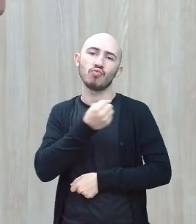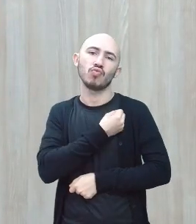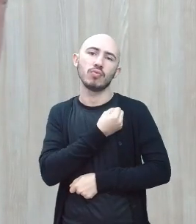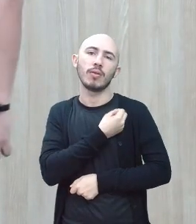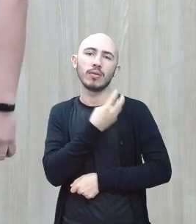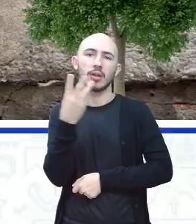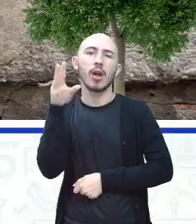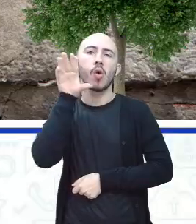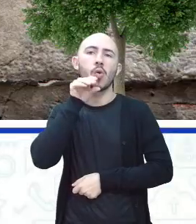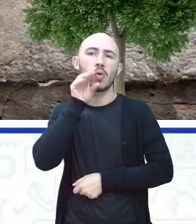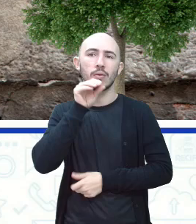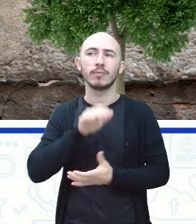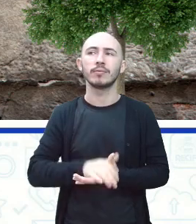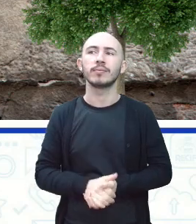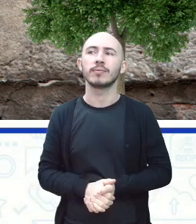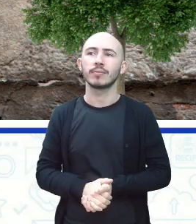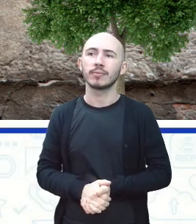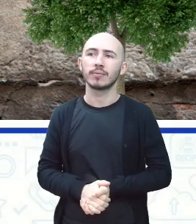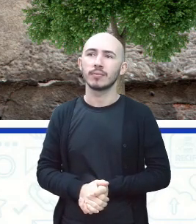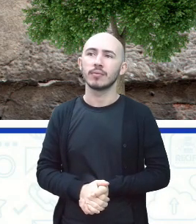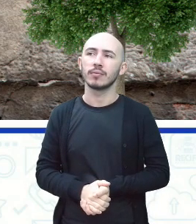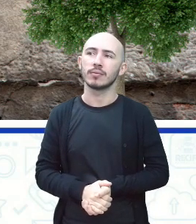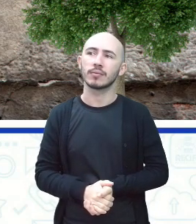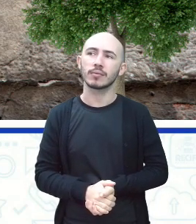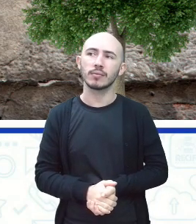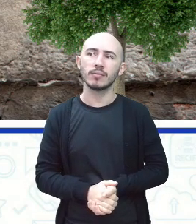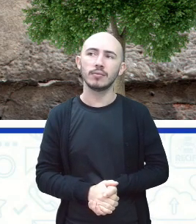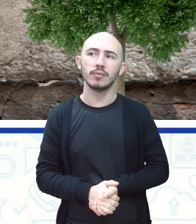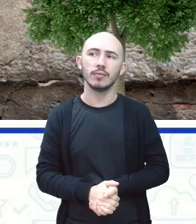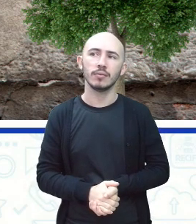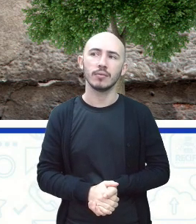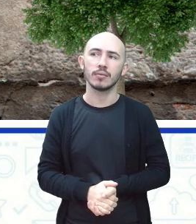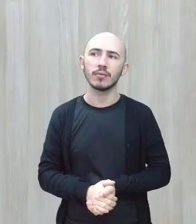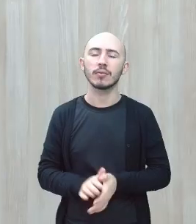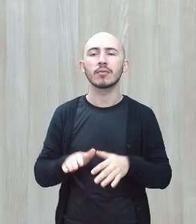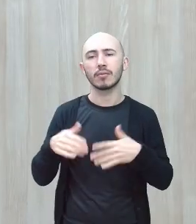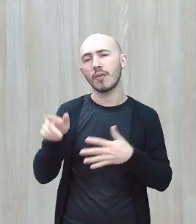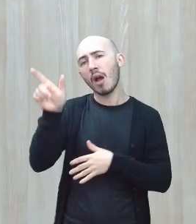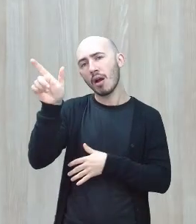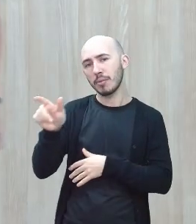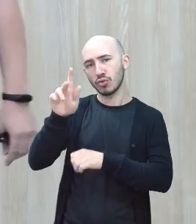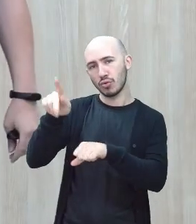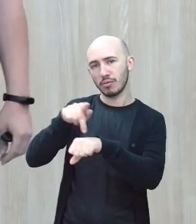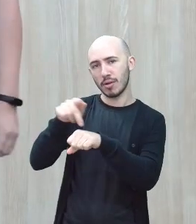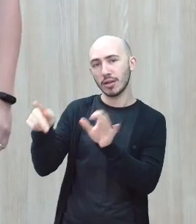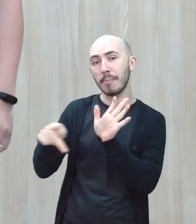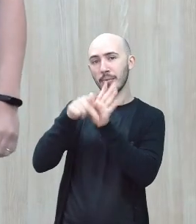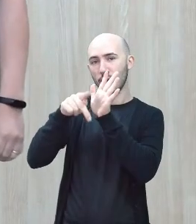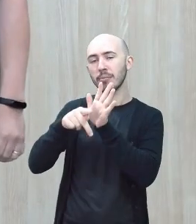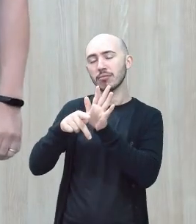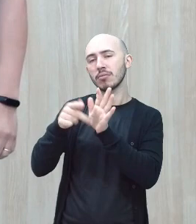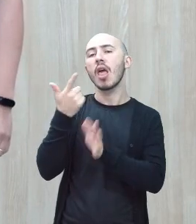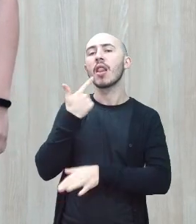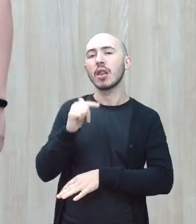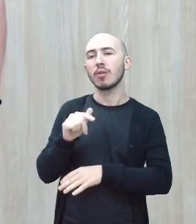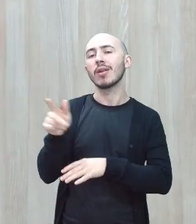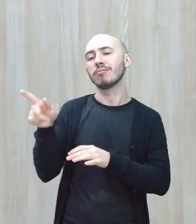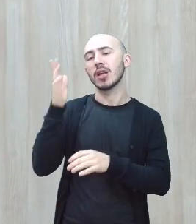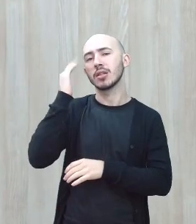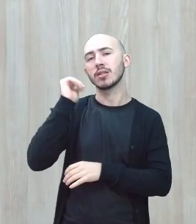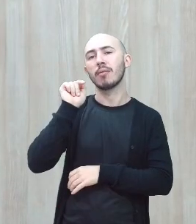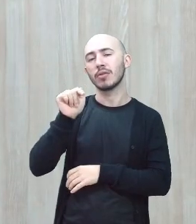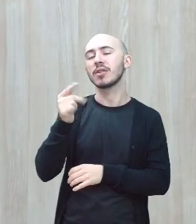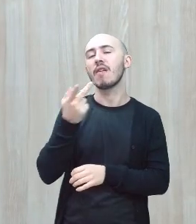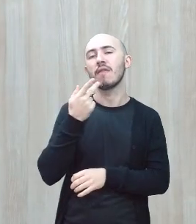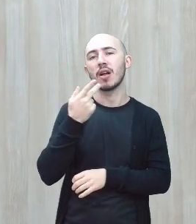diz 3 ou 3, um nativo ele consegue entender que você está falando 3. Mas ele sabe que é